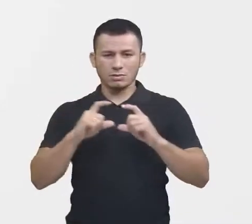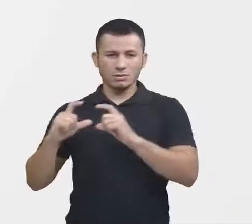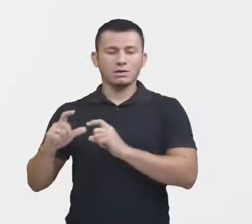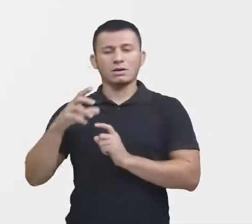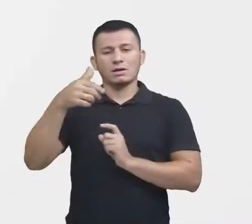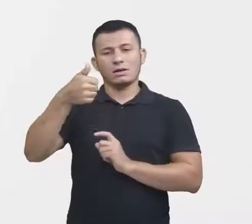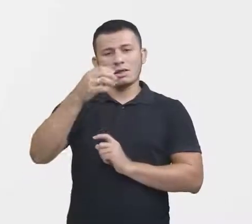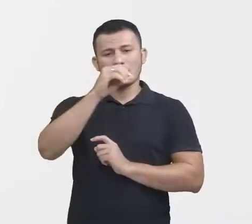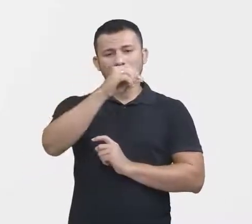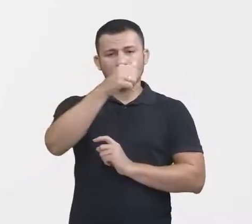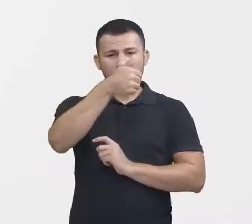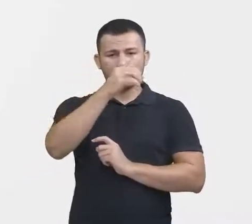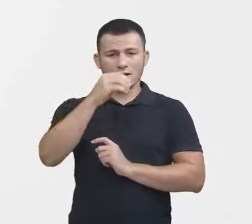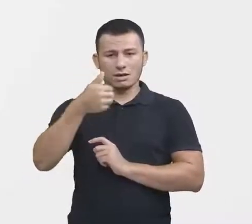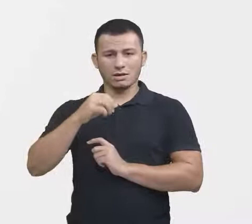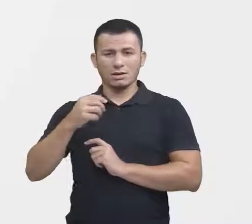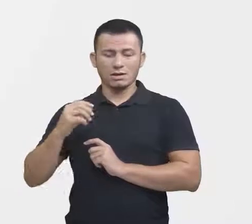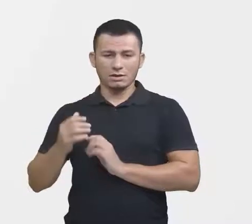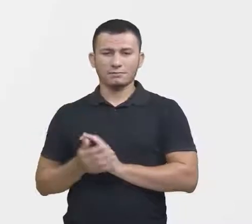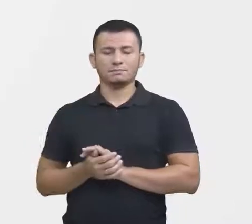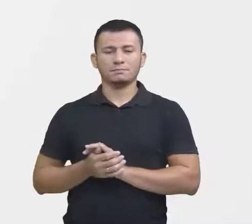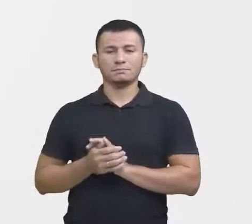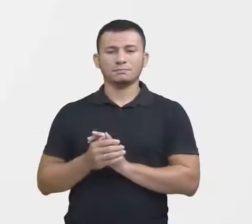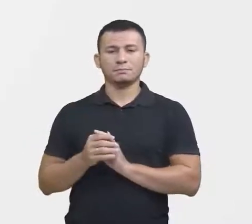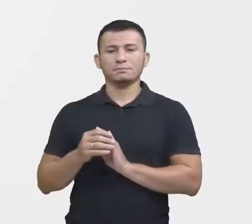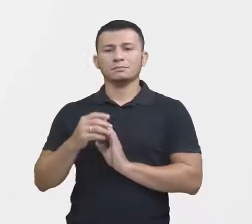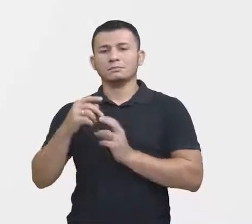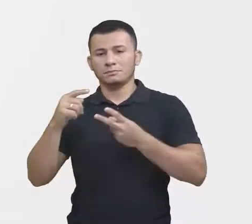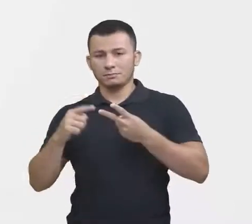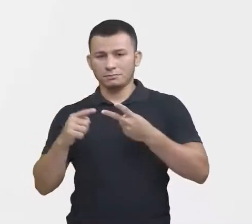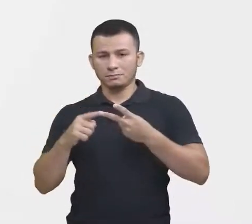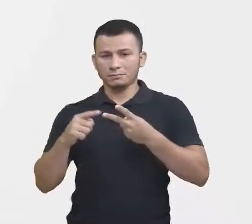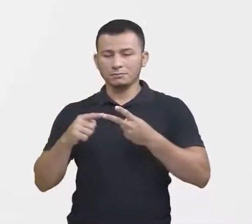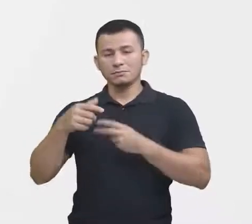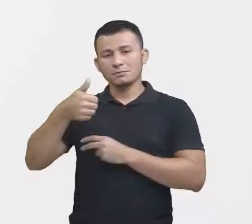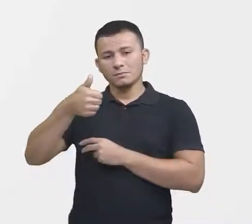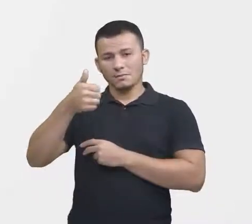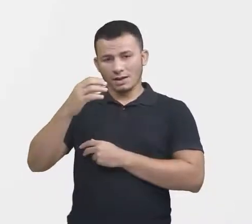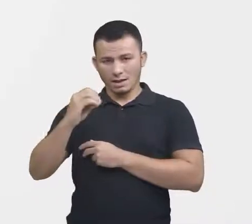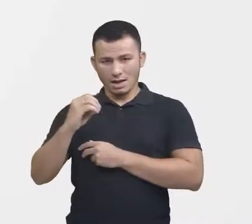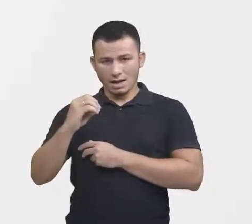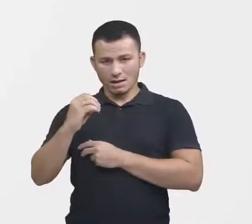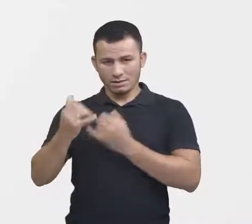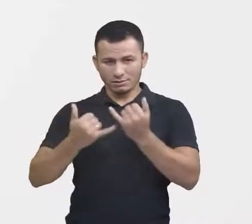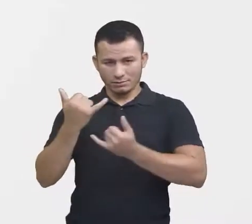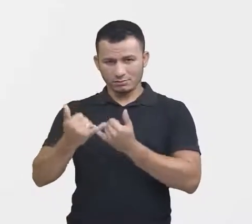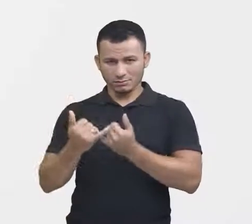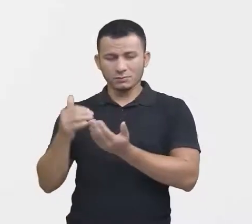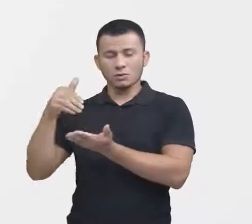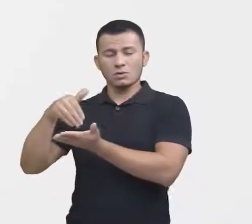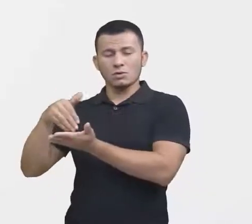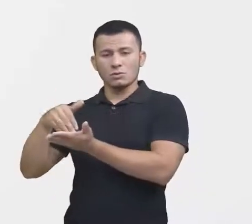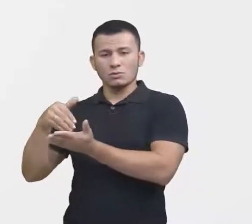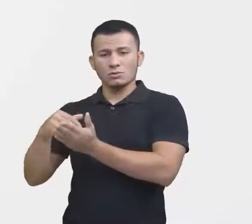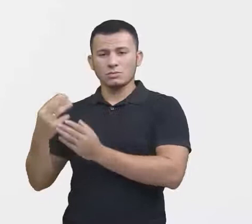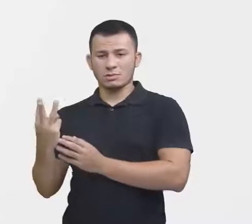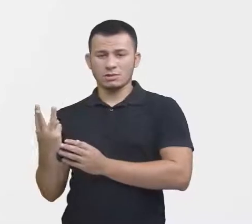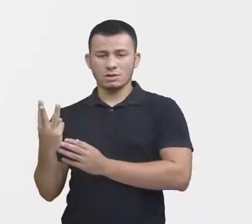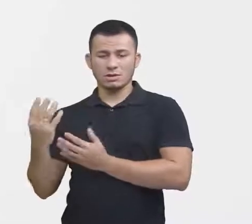brinquedos e depois eu tenho mais três brinquedos no total vai dar o que